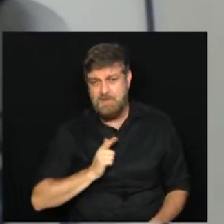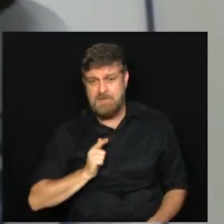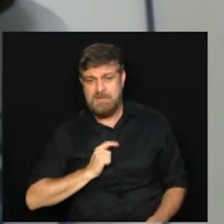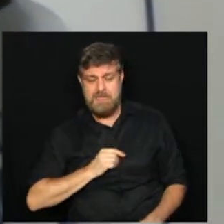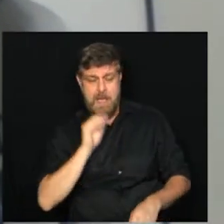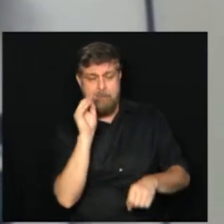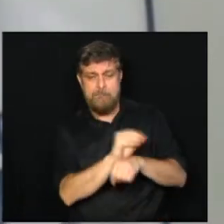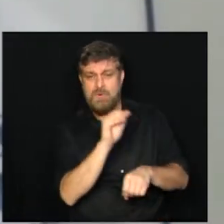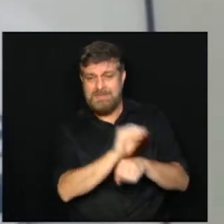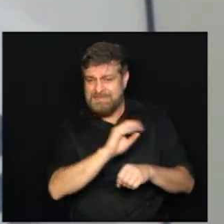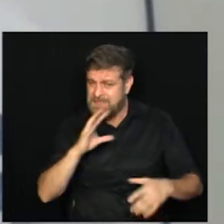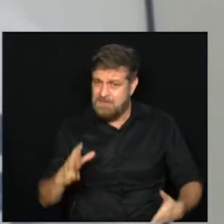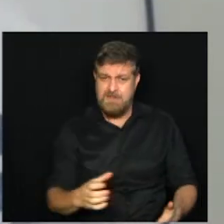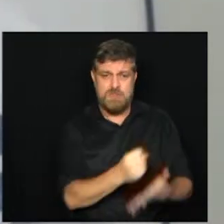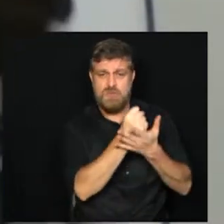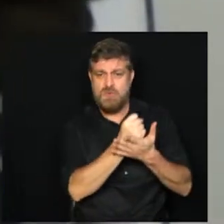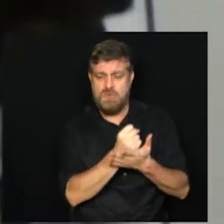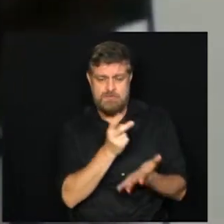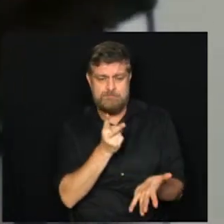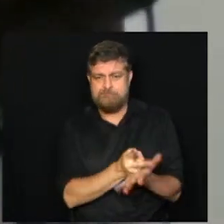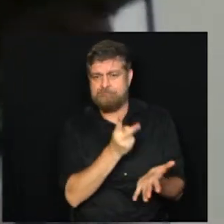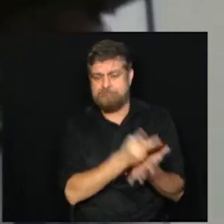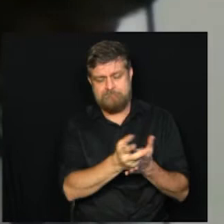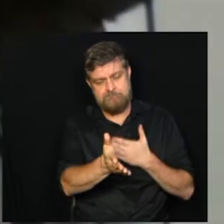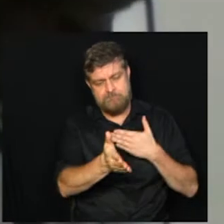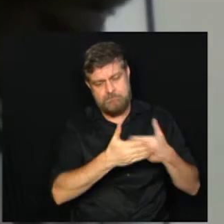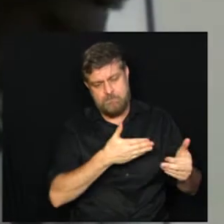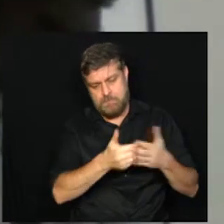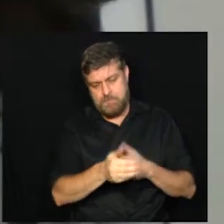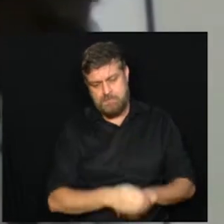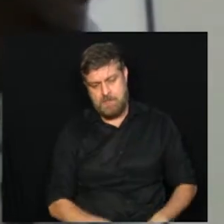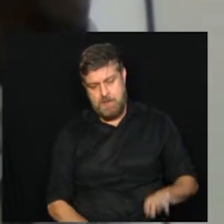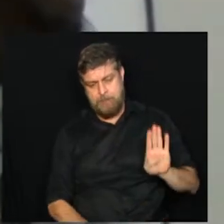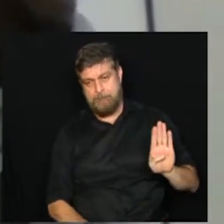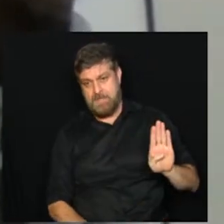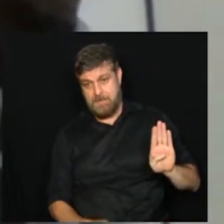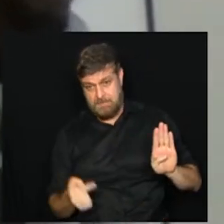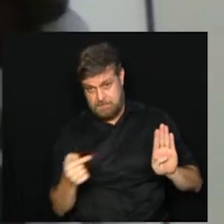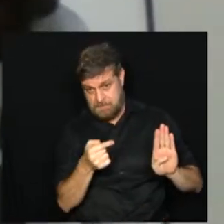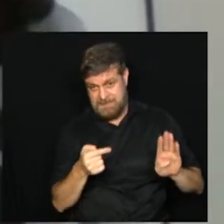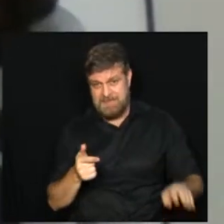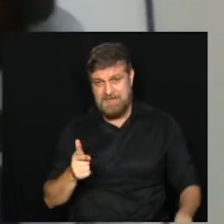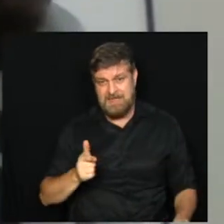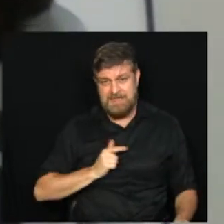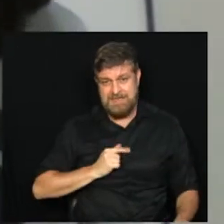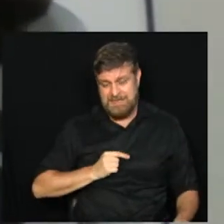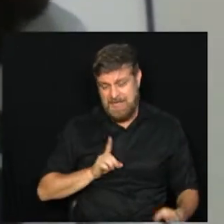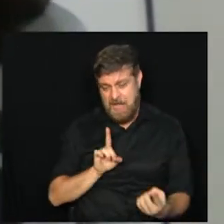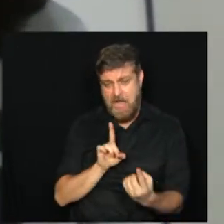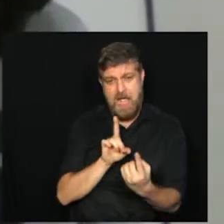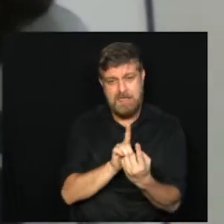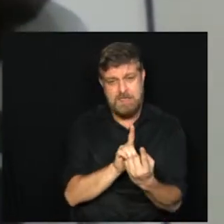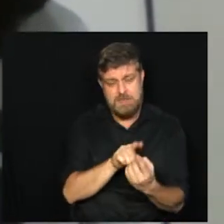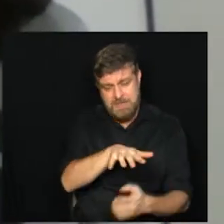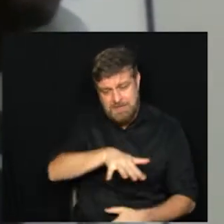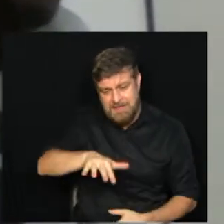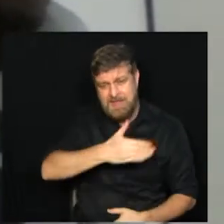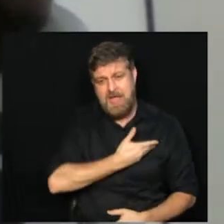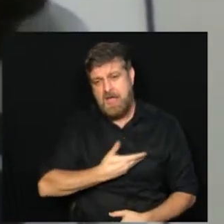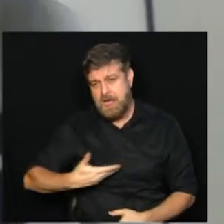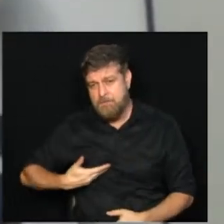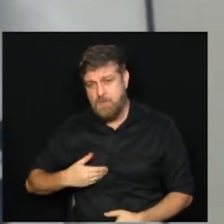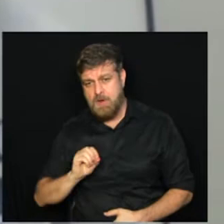e socorro em qualquer circunstância. B, precedência de atendimento nos serviços públicos ou